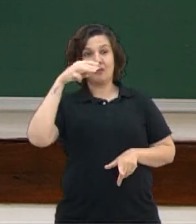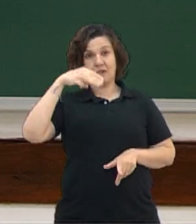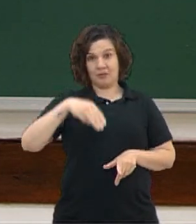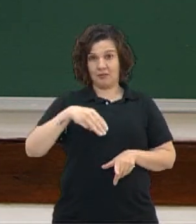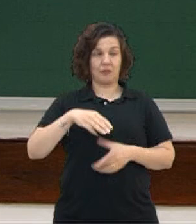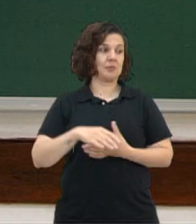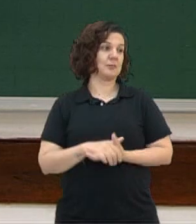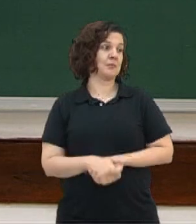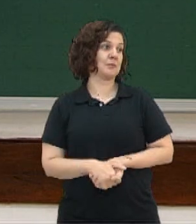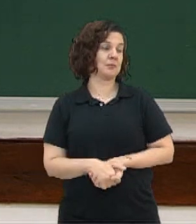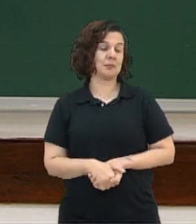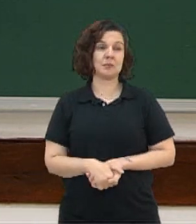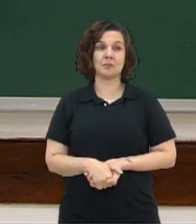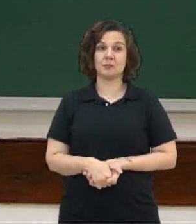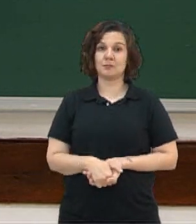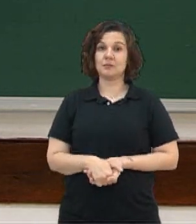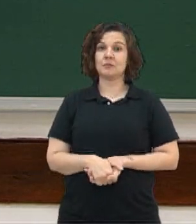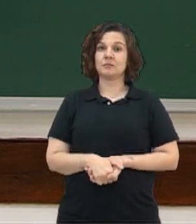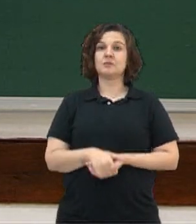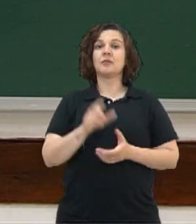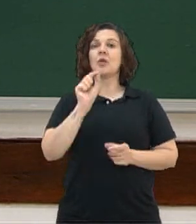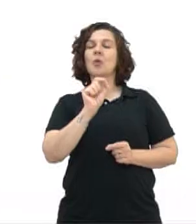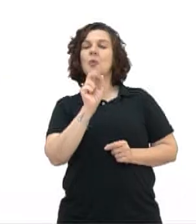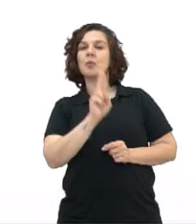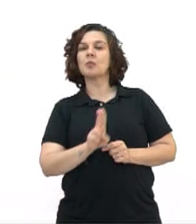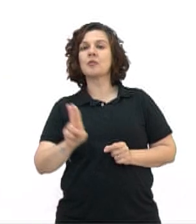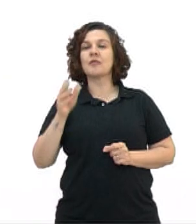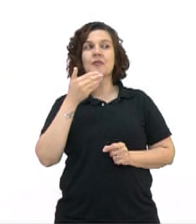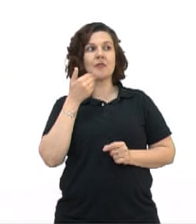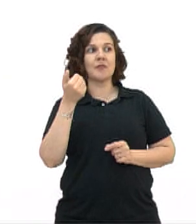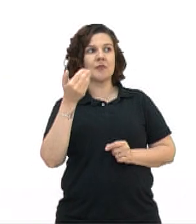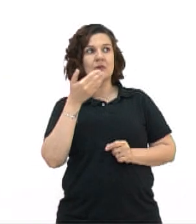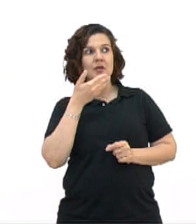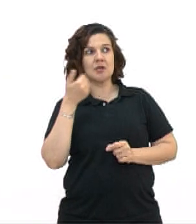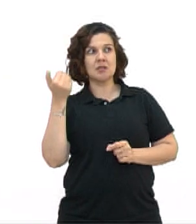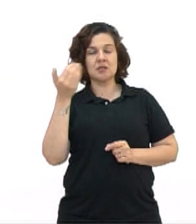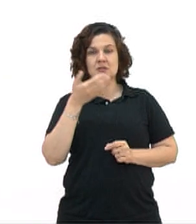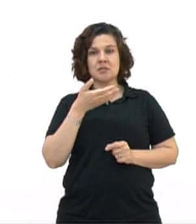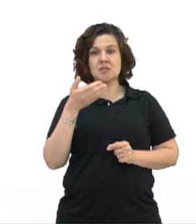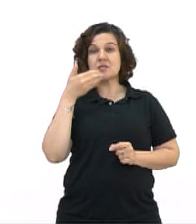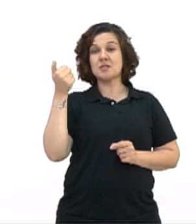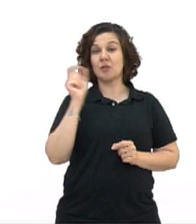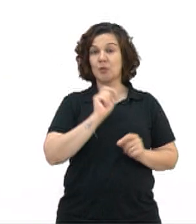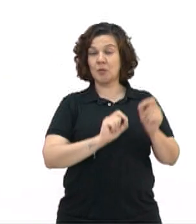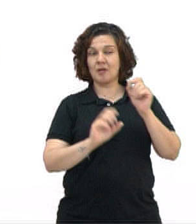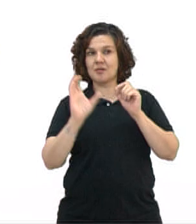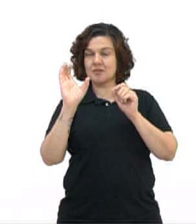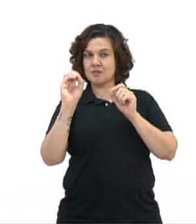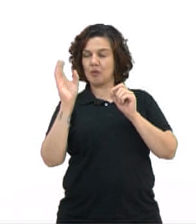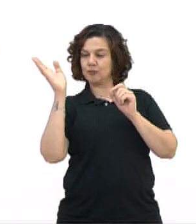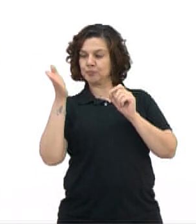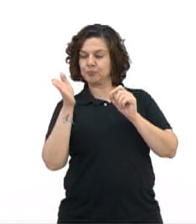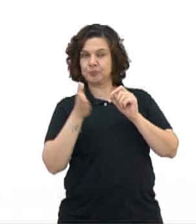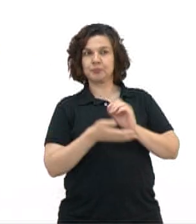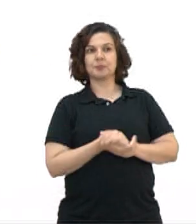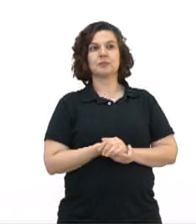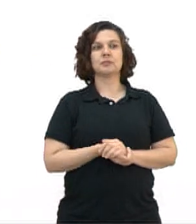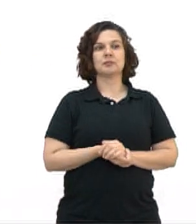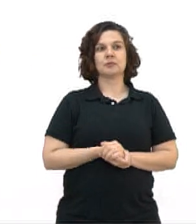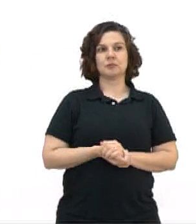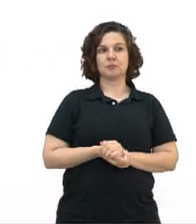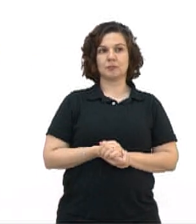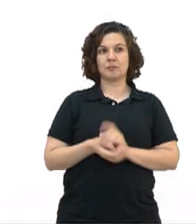medida quilômetros. Então, o que nos facilita muito é eliminar os zeros que estão aqui, ó. Então, vamos